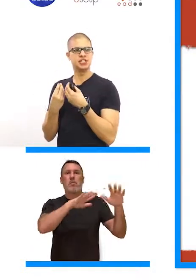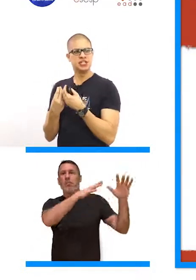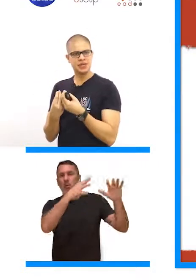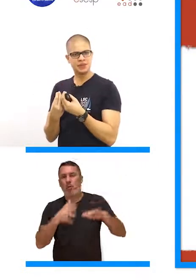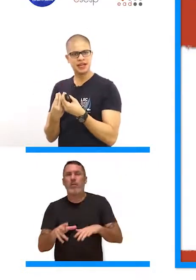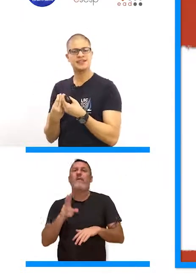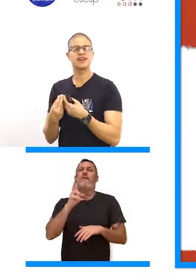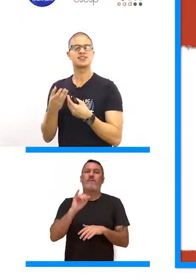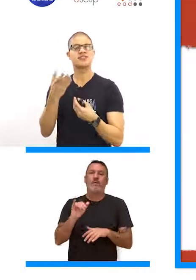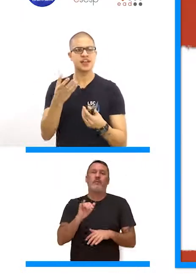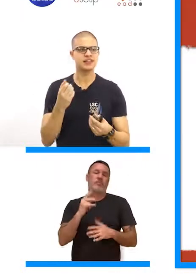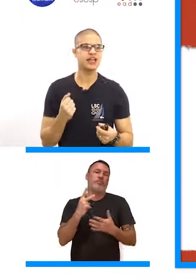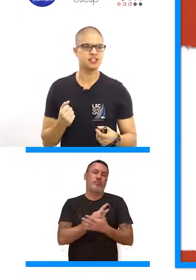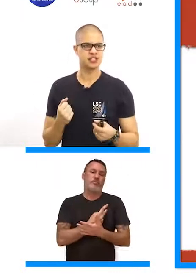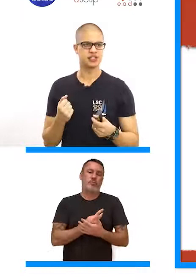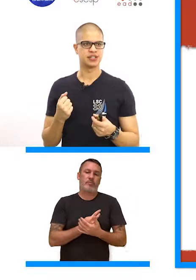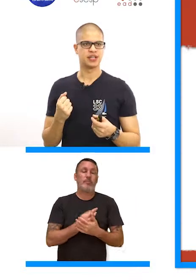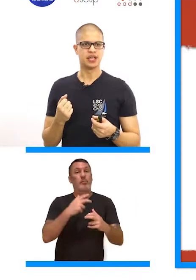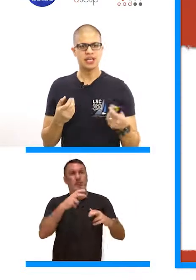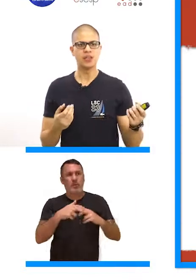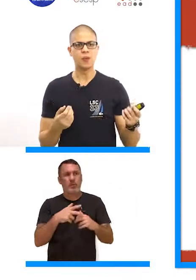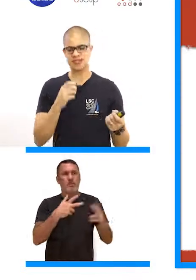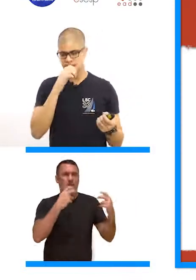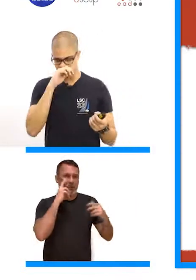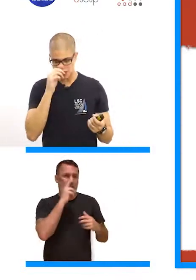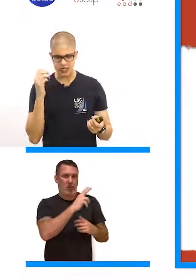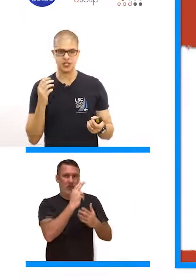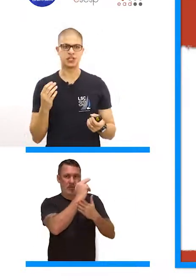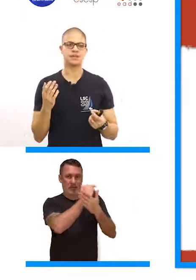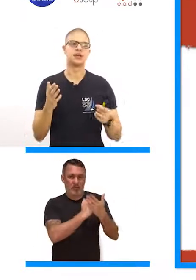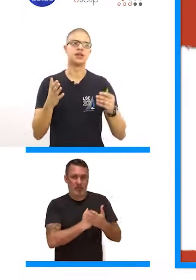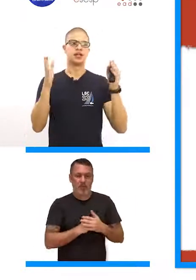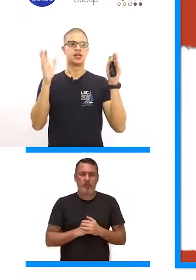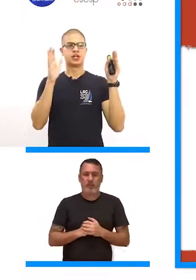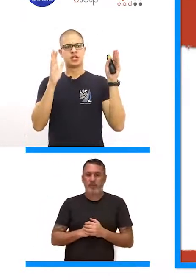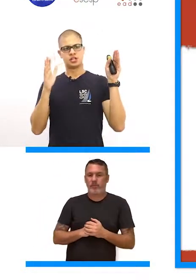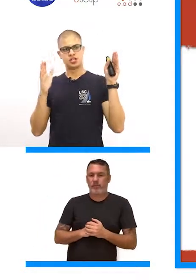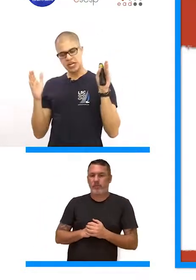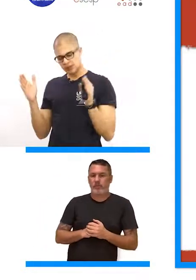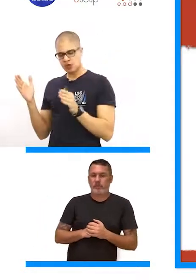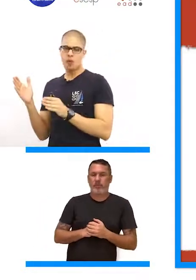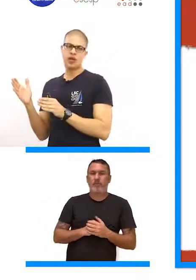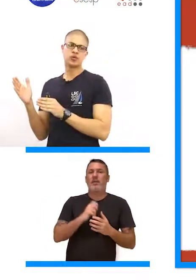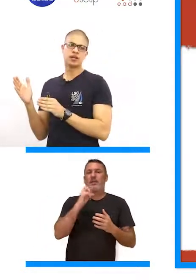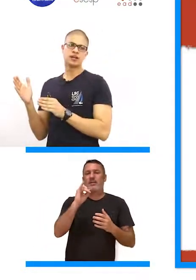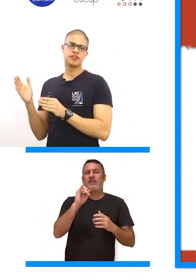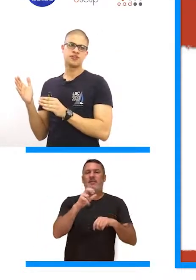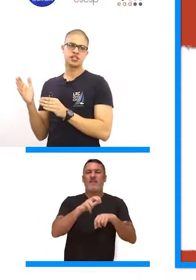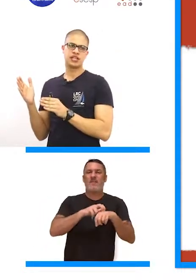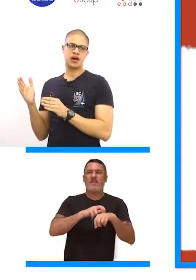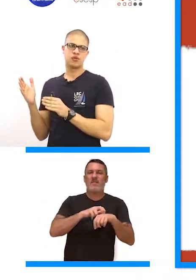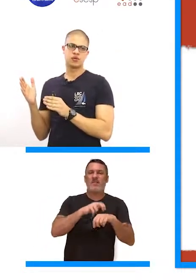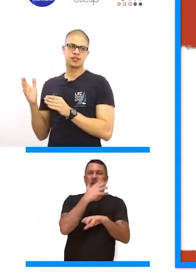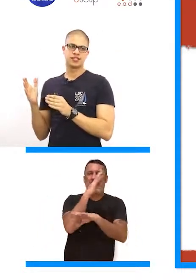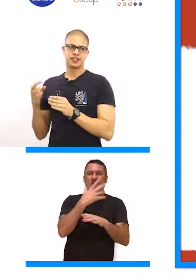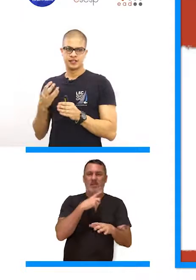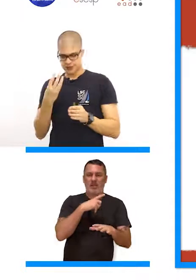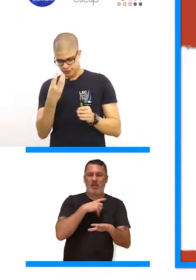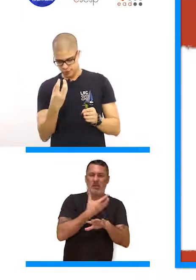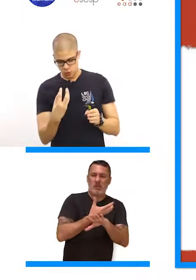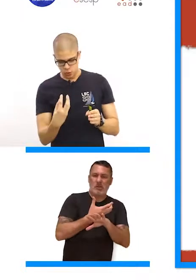dinâmica dessa vertente. Então perceba o seguinte, tiramos a cobertura